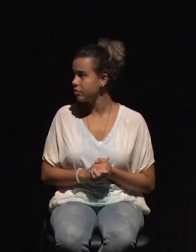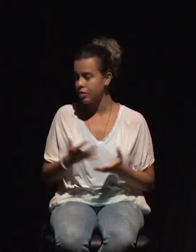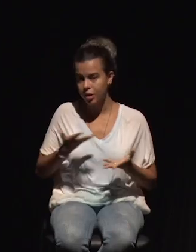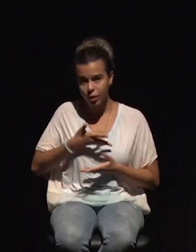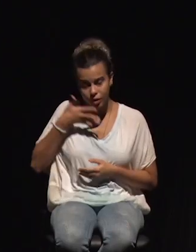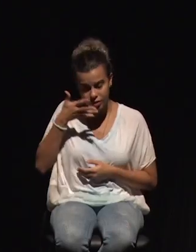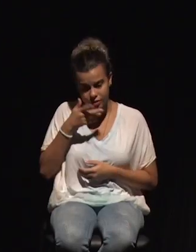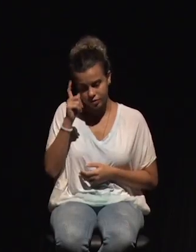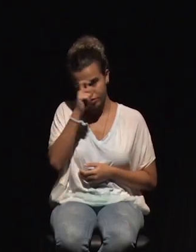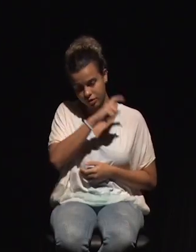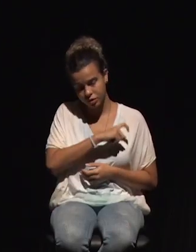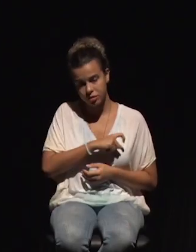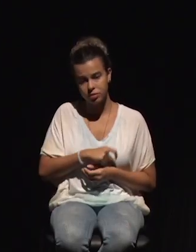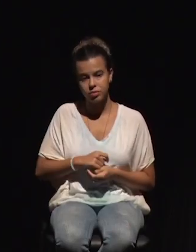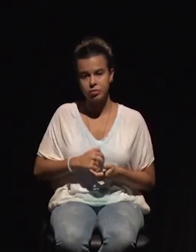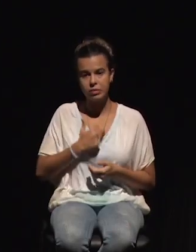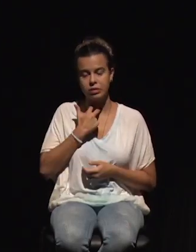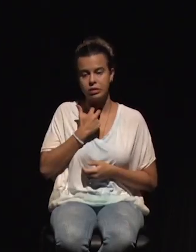agora